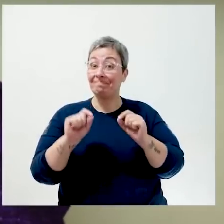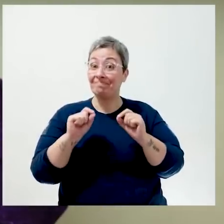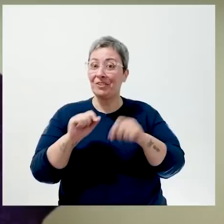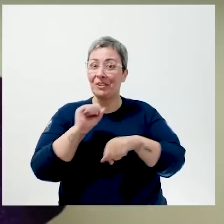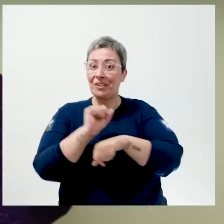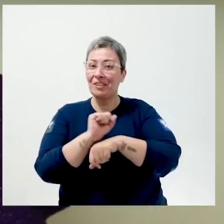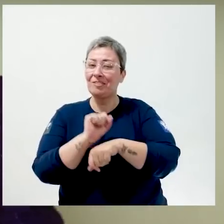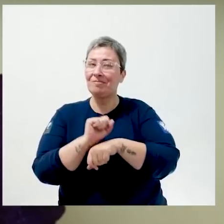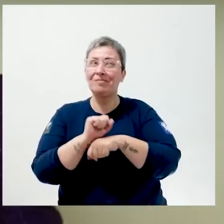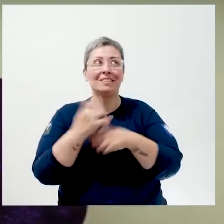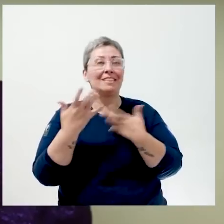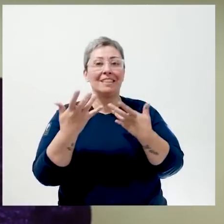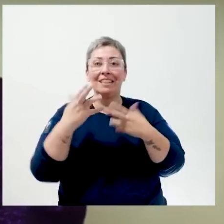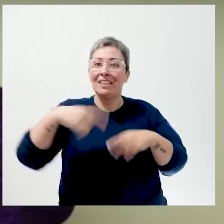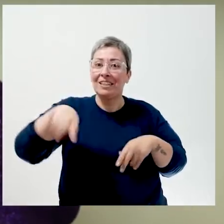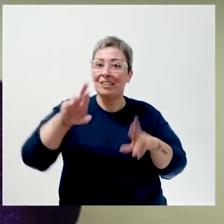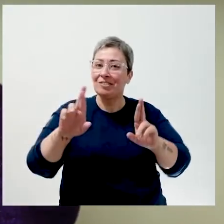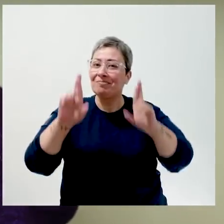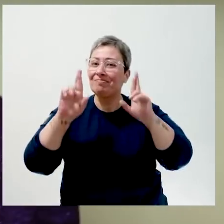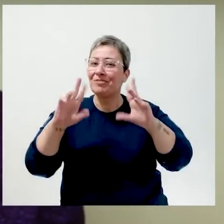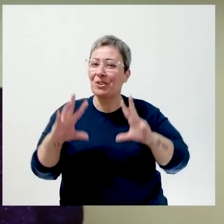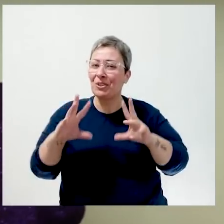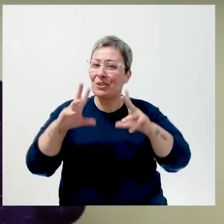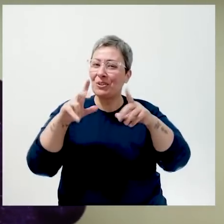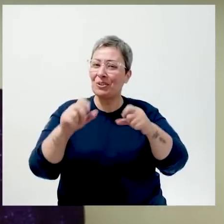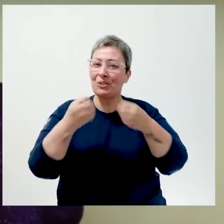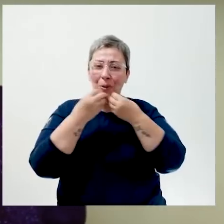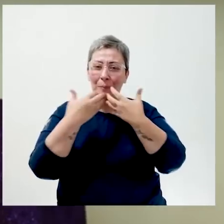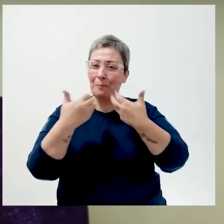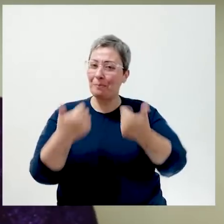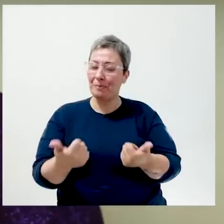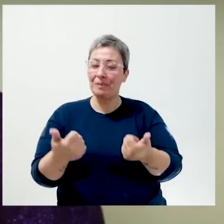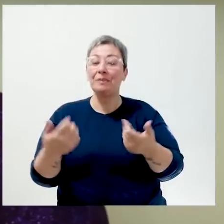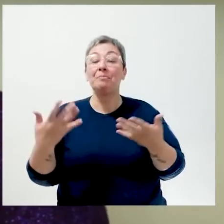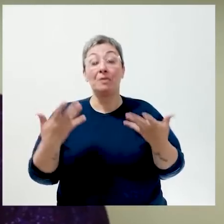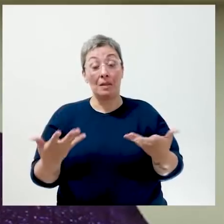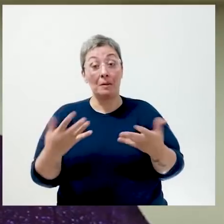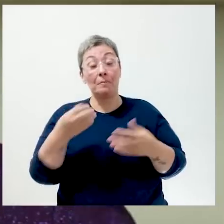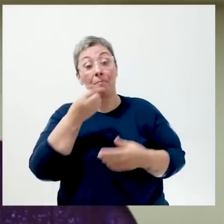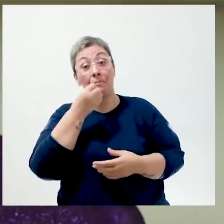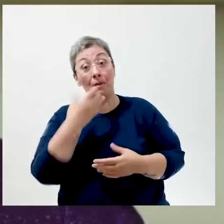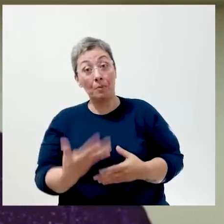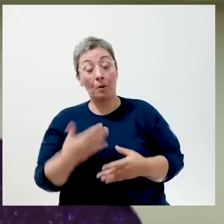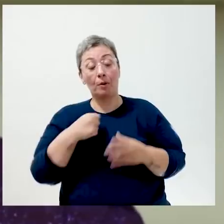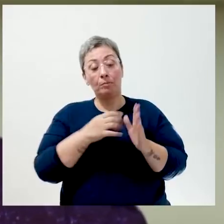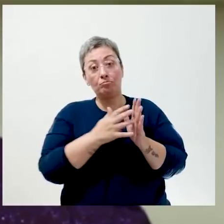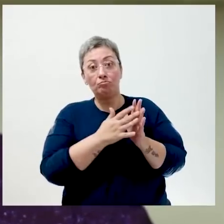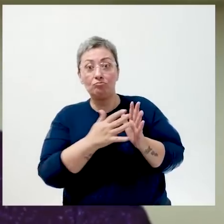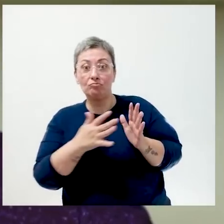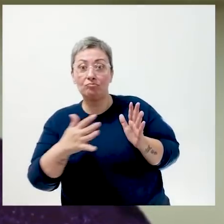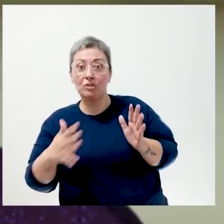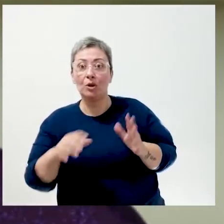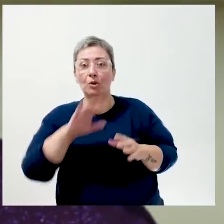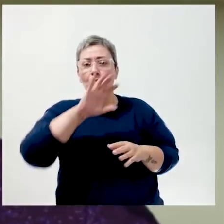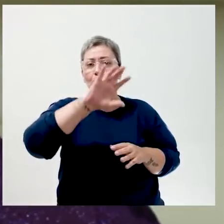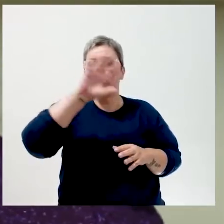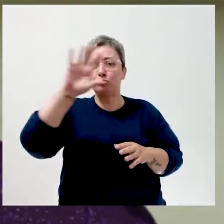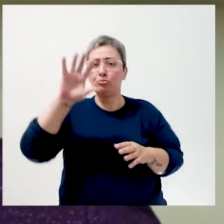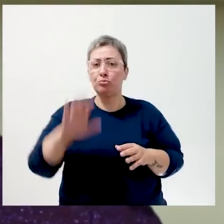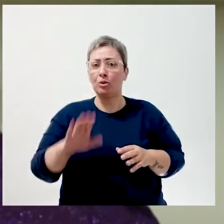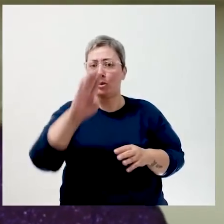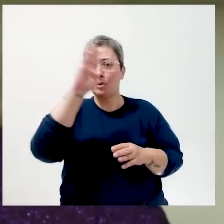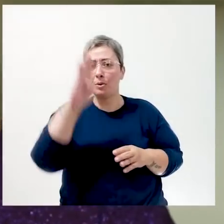e esperamos e desejamos que todos vocês estejam muito bem. Bom, nossa jornada pelas regiões do